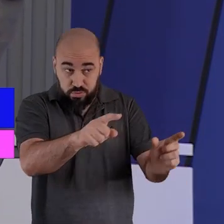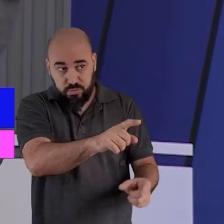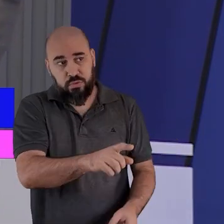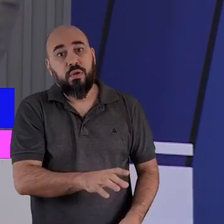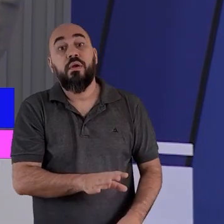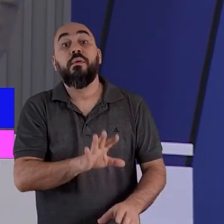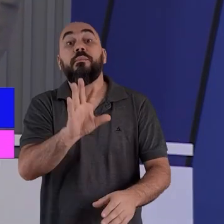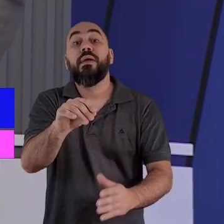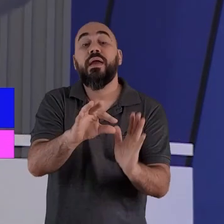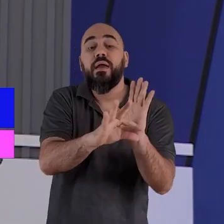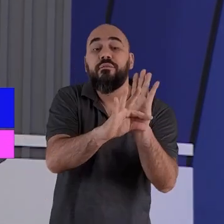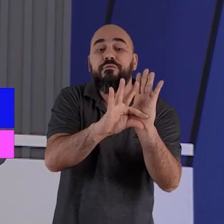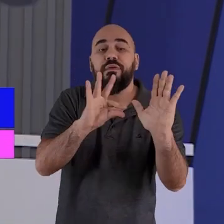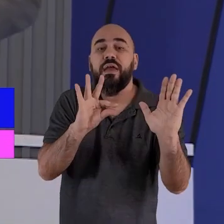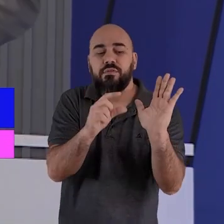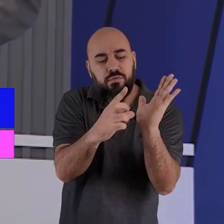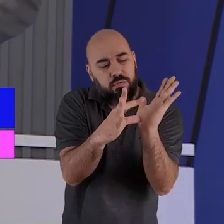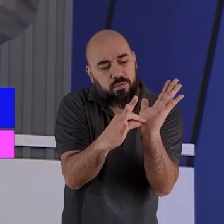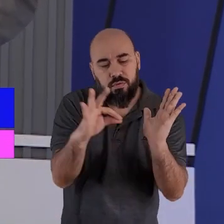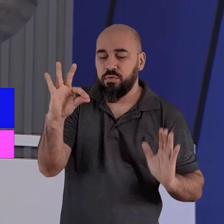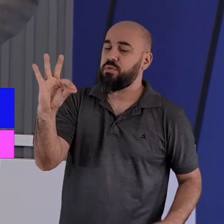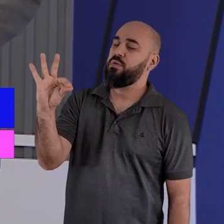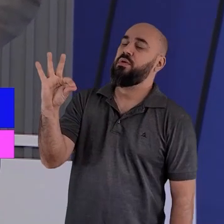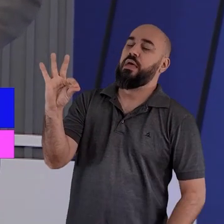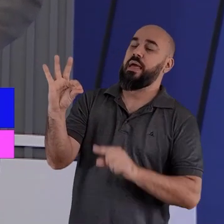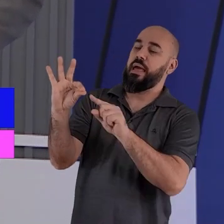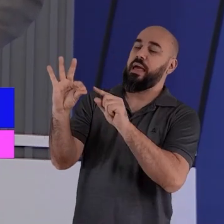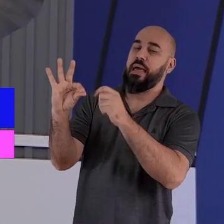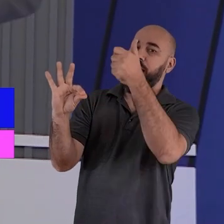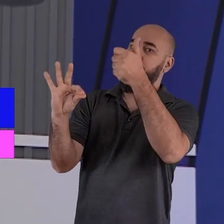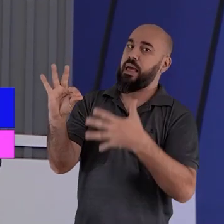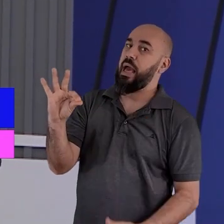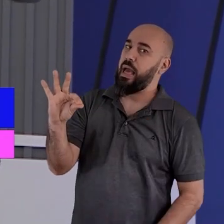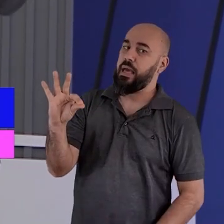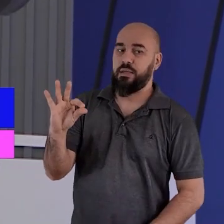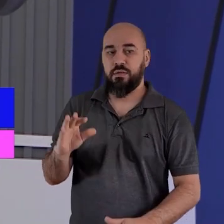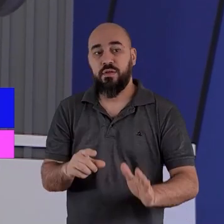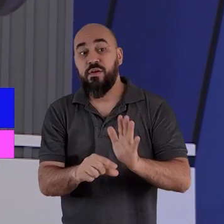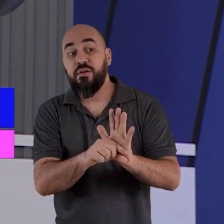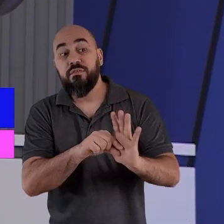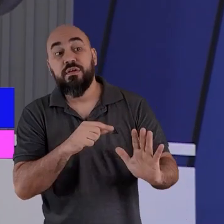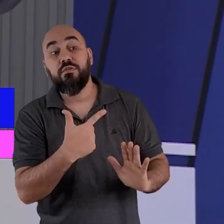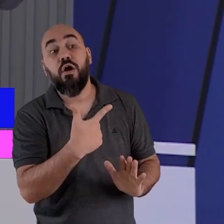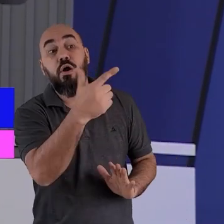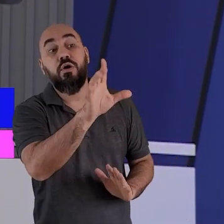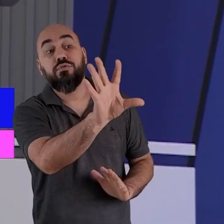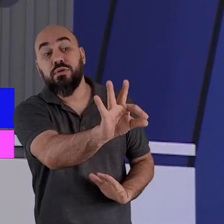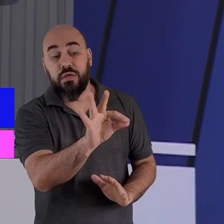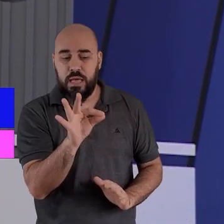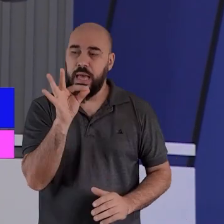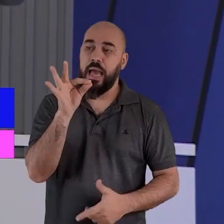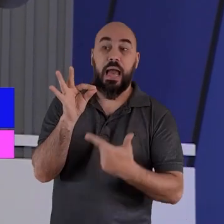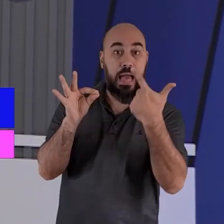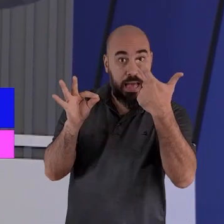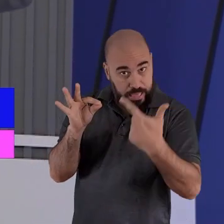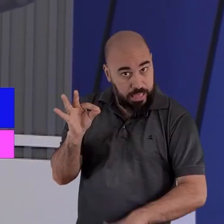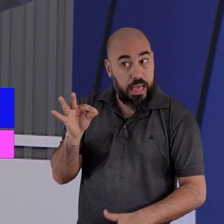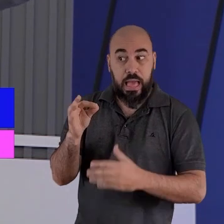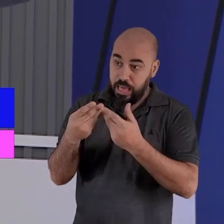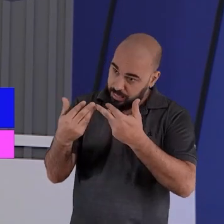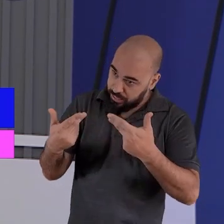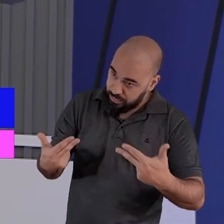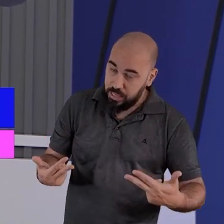versos isolados da palavra. Então pega um verso aqui, pega um outro verso lá, e destes versos isolados querem tirar uma